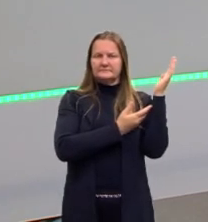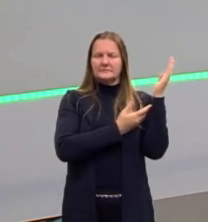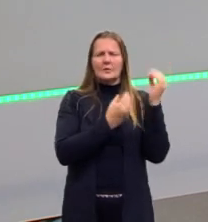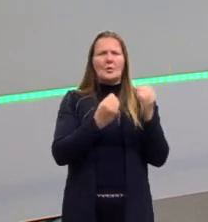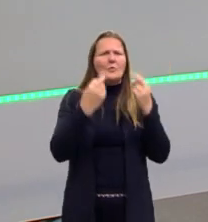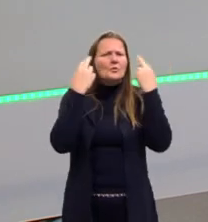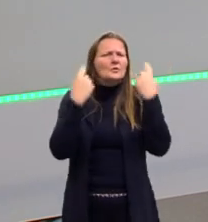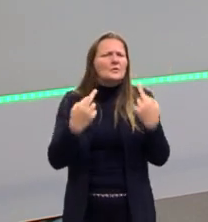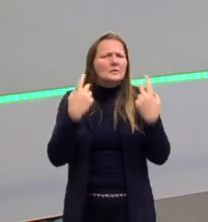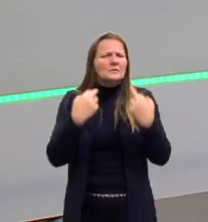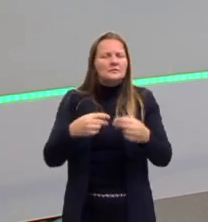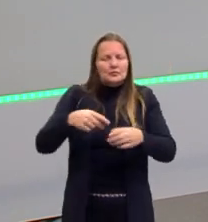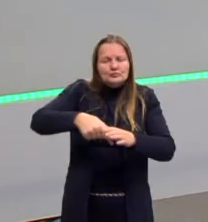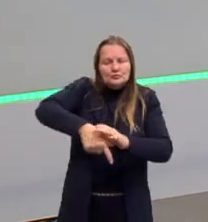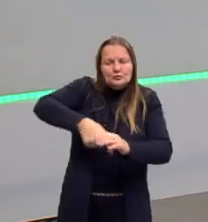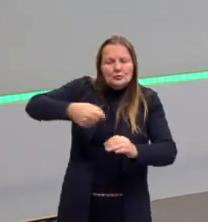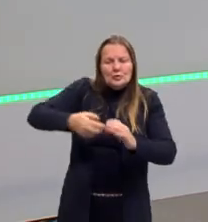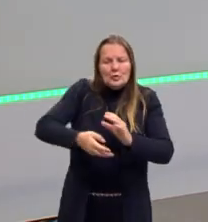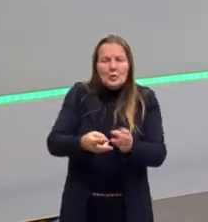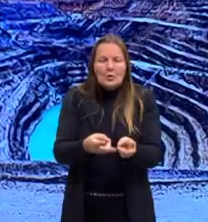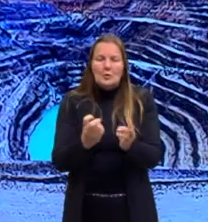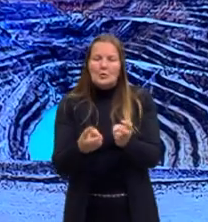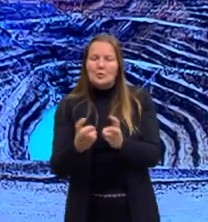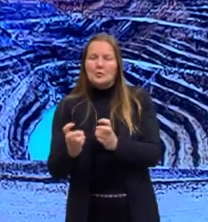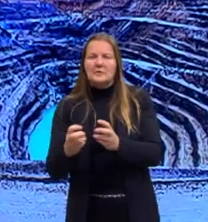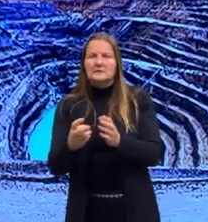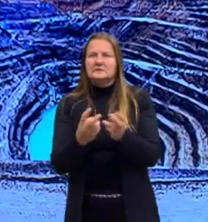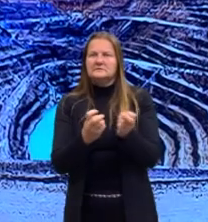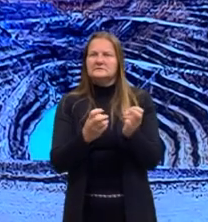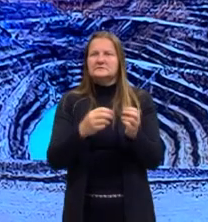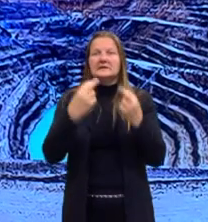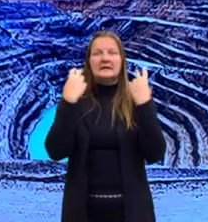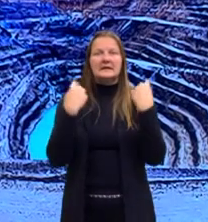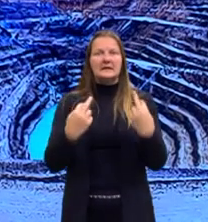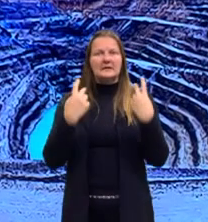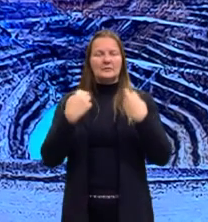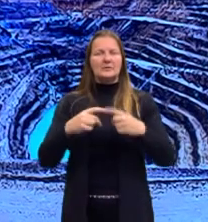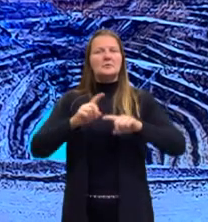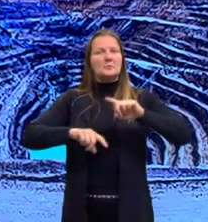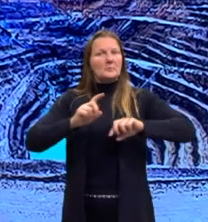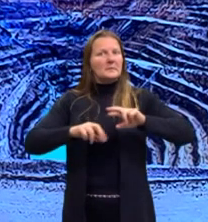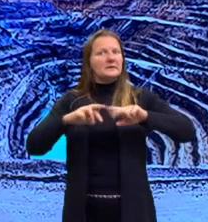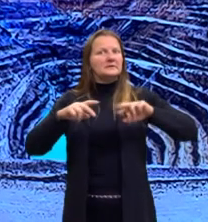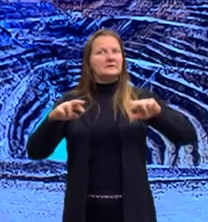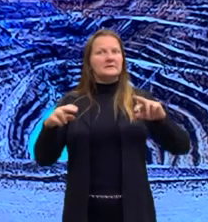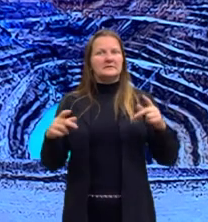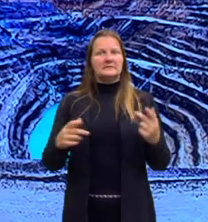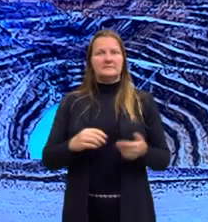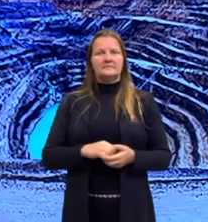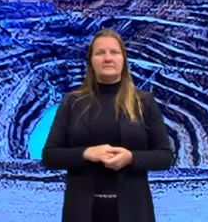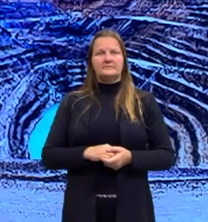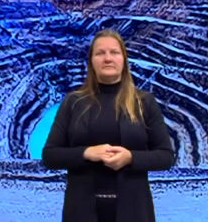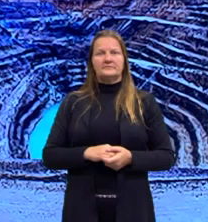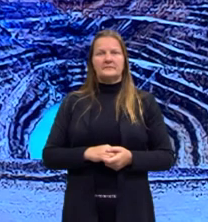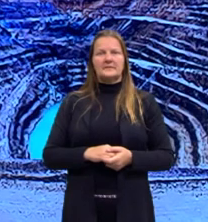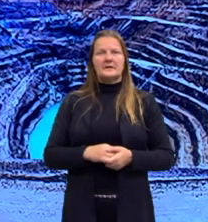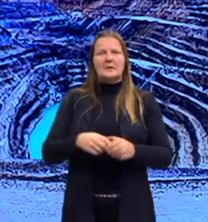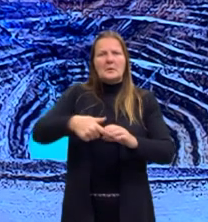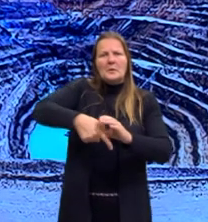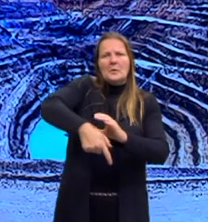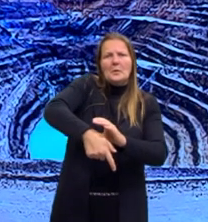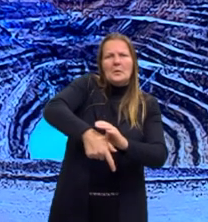recursos naturais né E aonde nós temos nós temos muitos recursos naturais ainda sendo explorados petróleo bastante